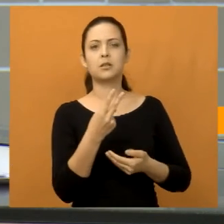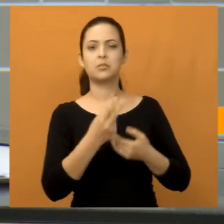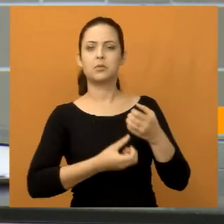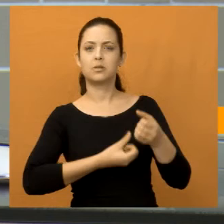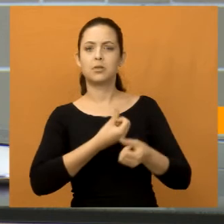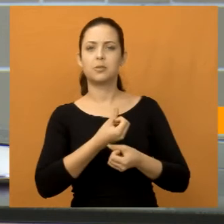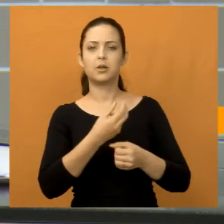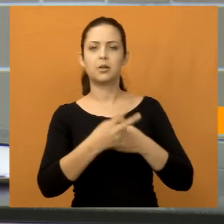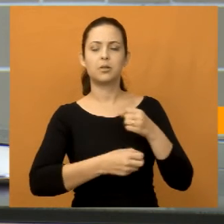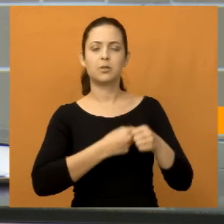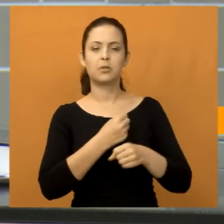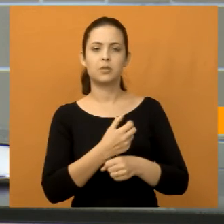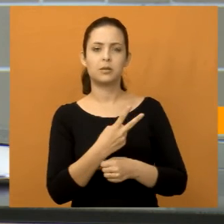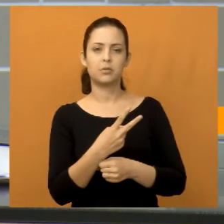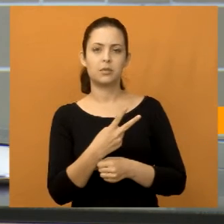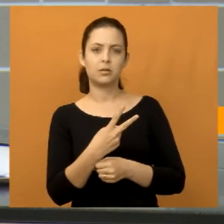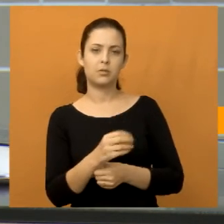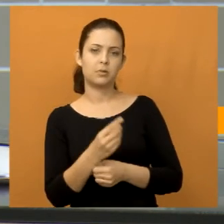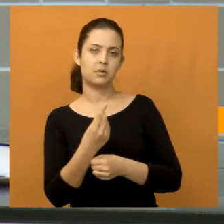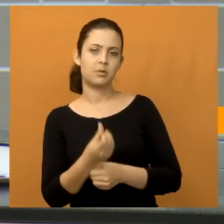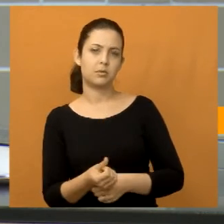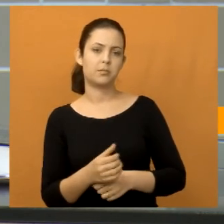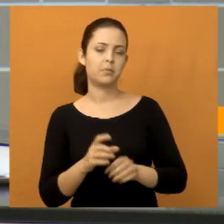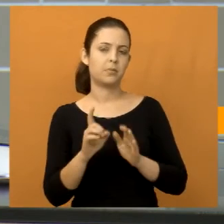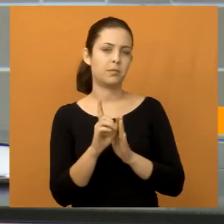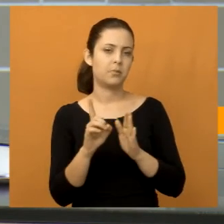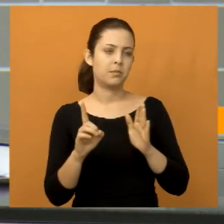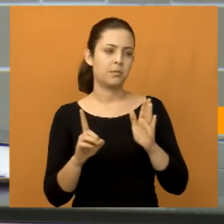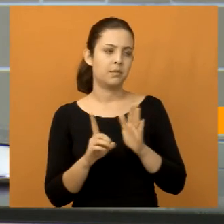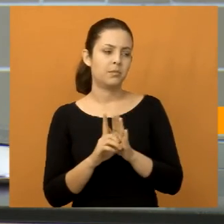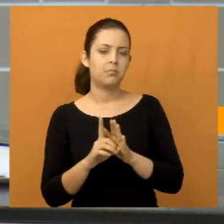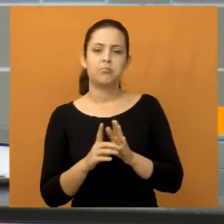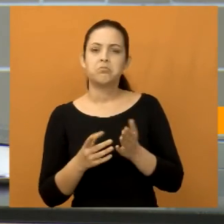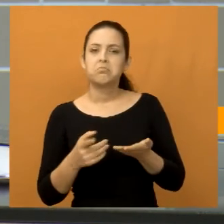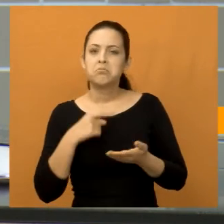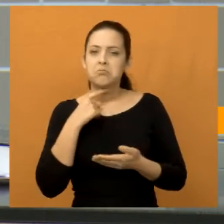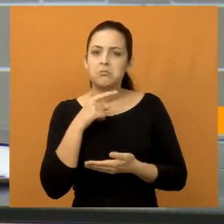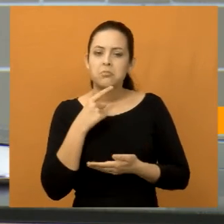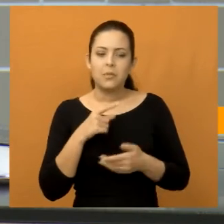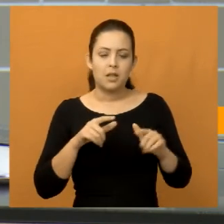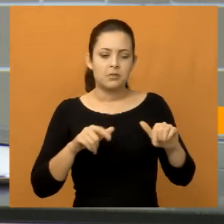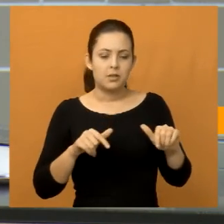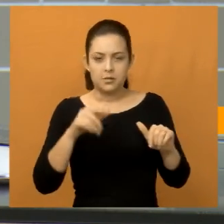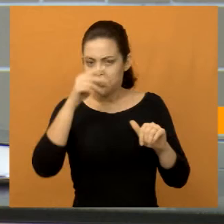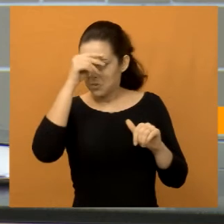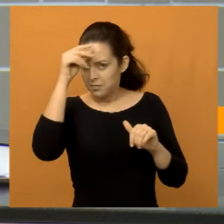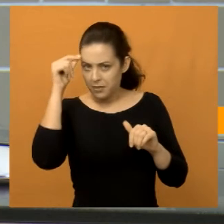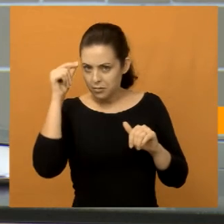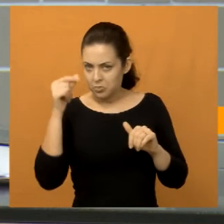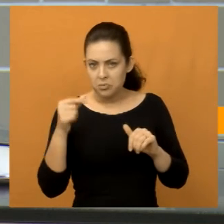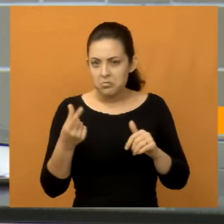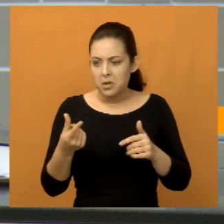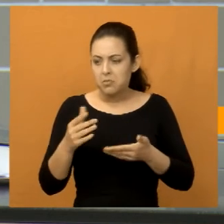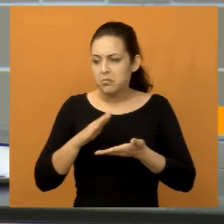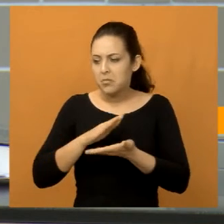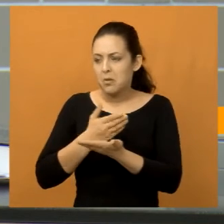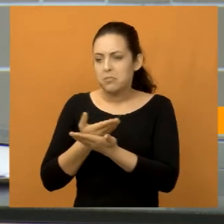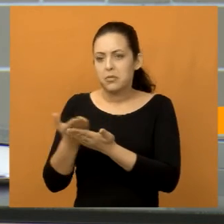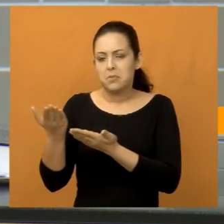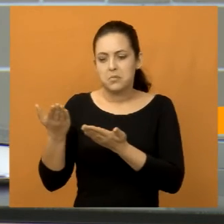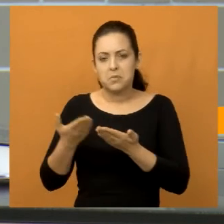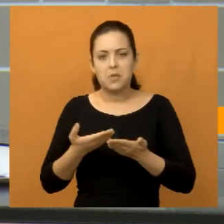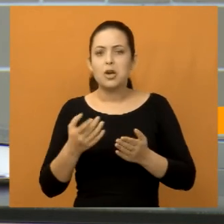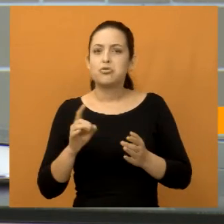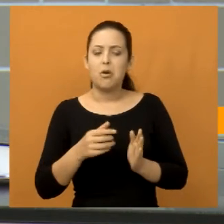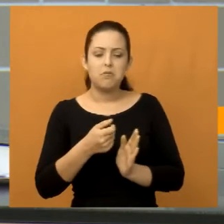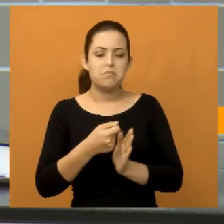de 2016, porque esses decretos não passavam pelo gabinete do prefeito. Ele informou que